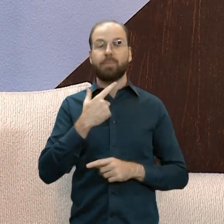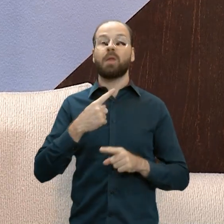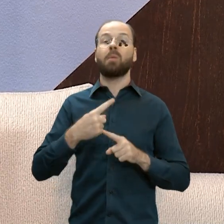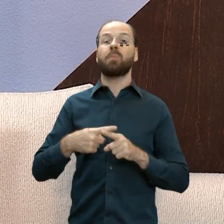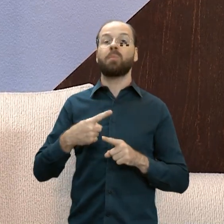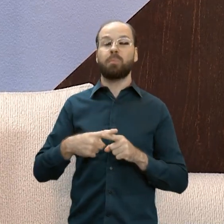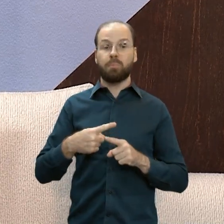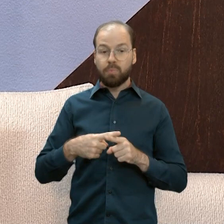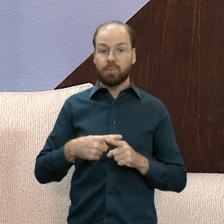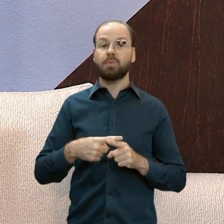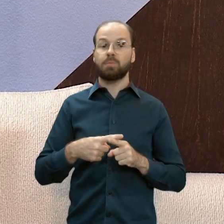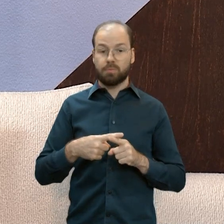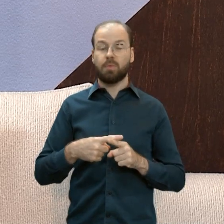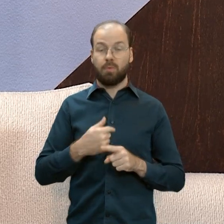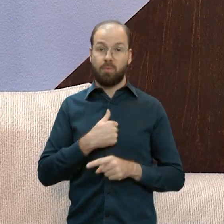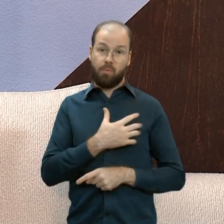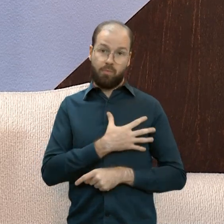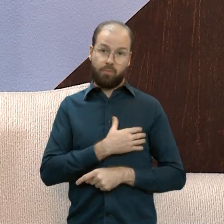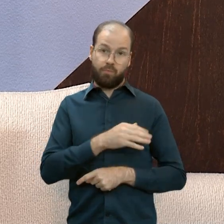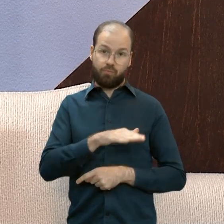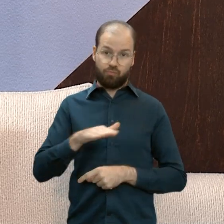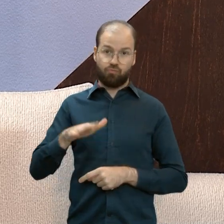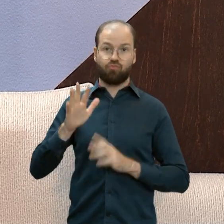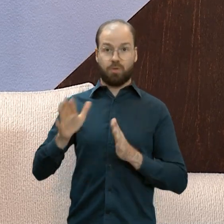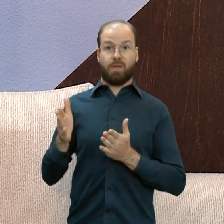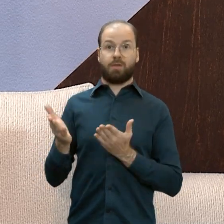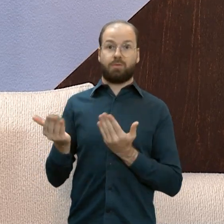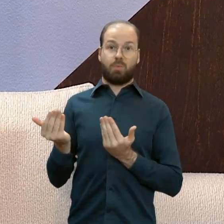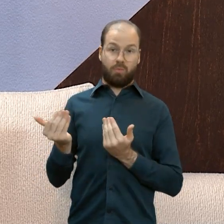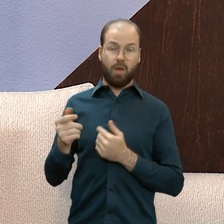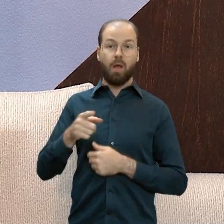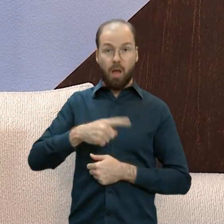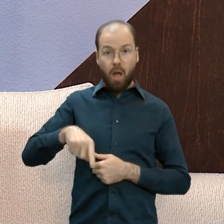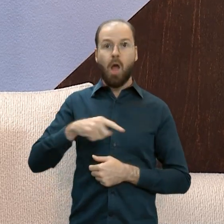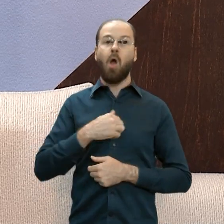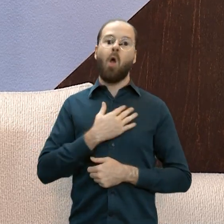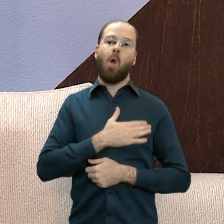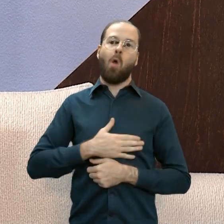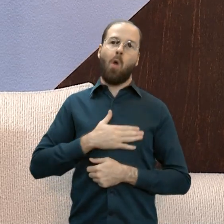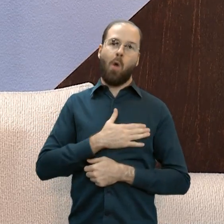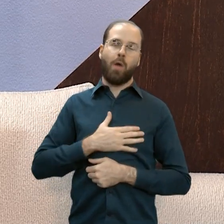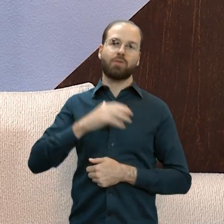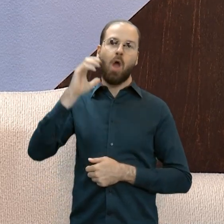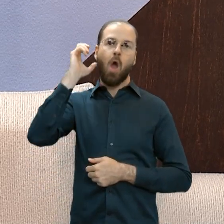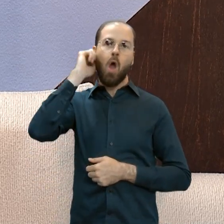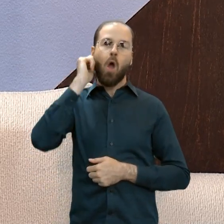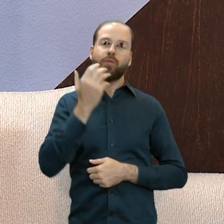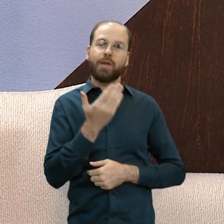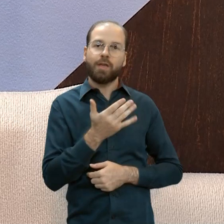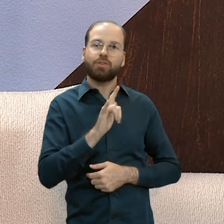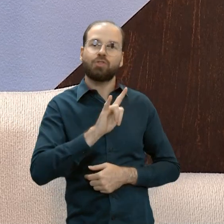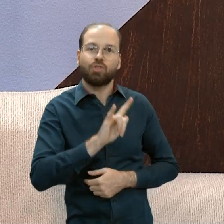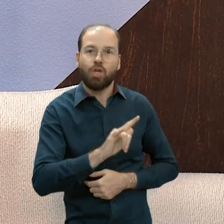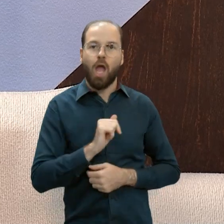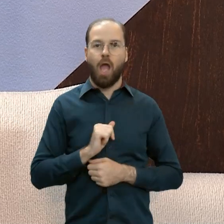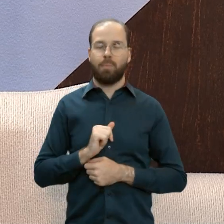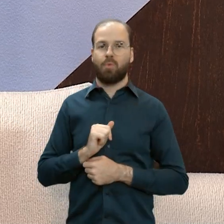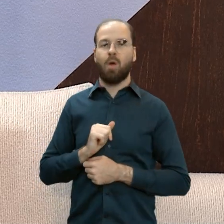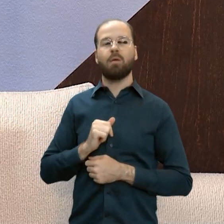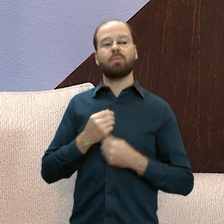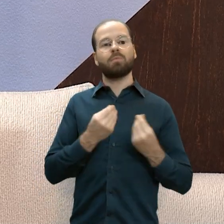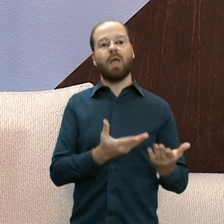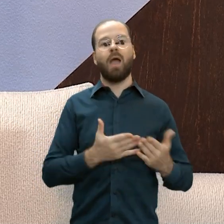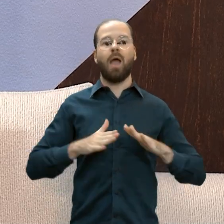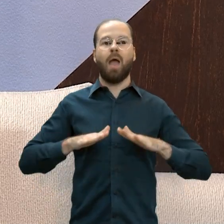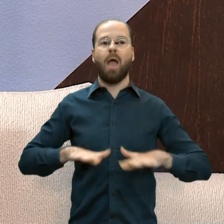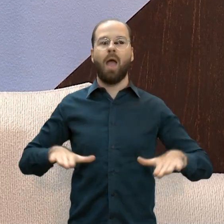Porque eles, e meus filhos já são jovenzinhos, né? Eles gostam de ouvir isso, acalma, isso dá segurança. Nós